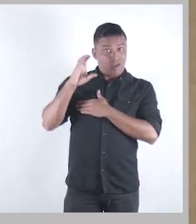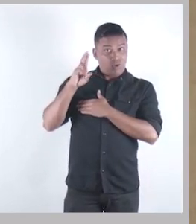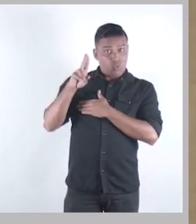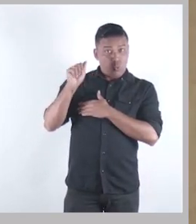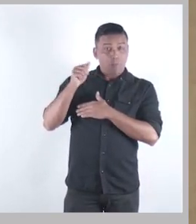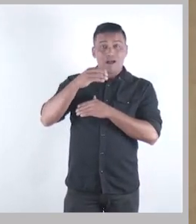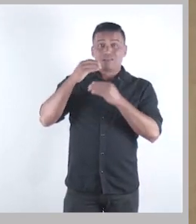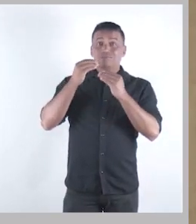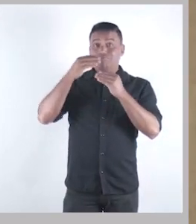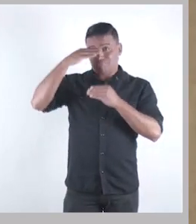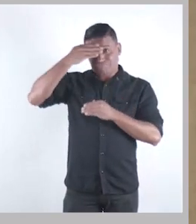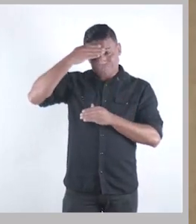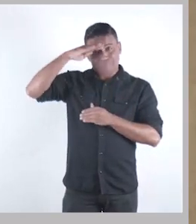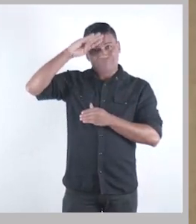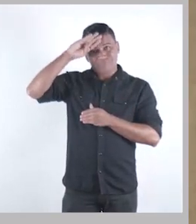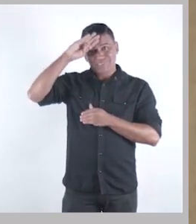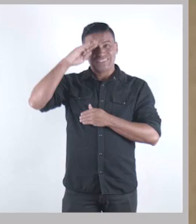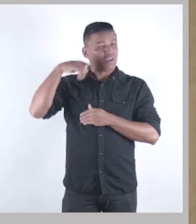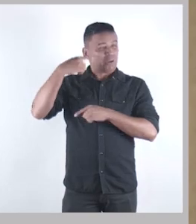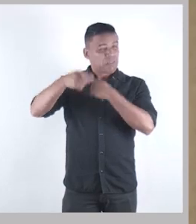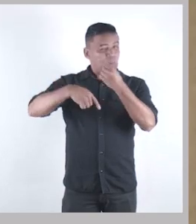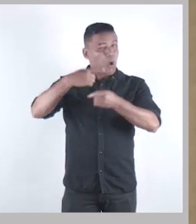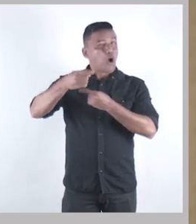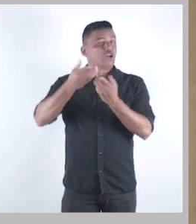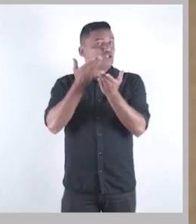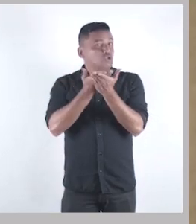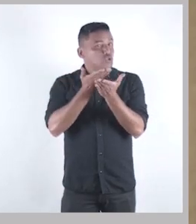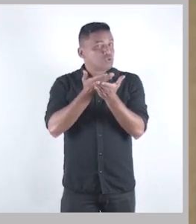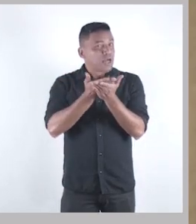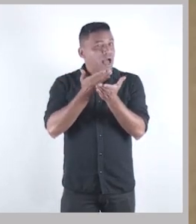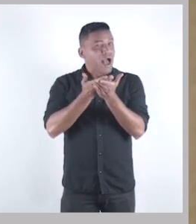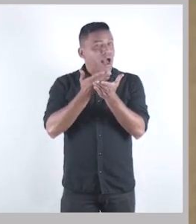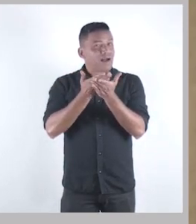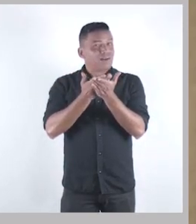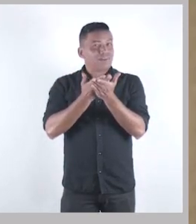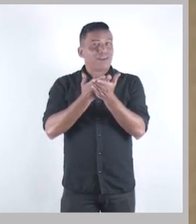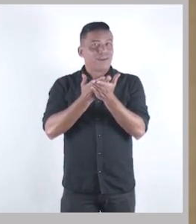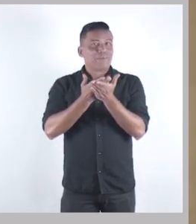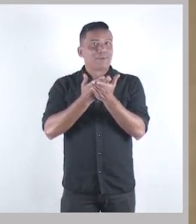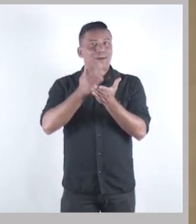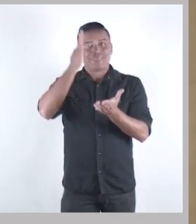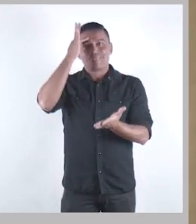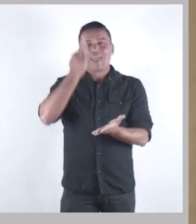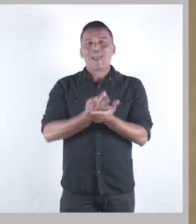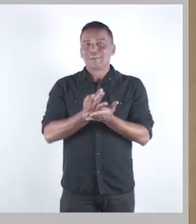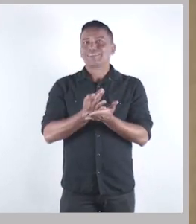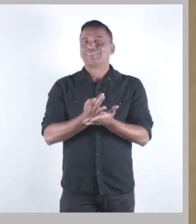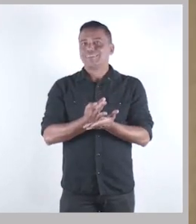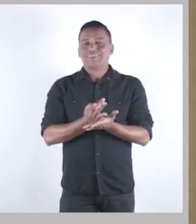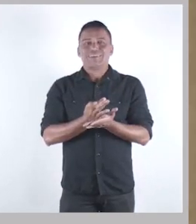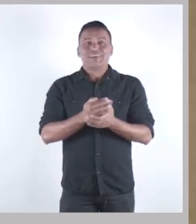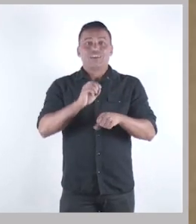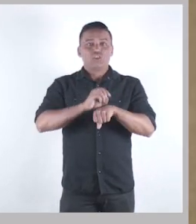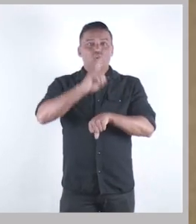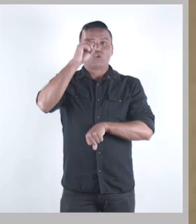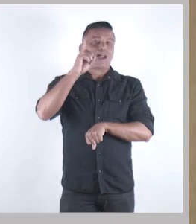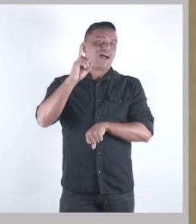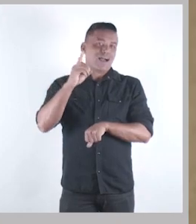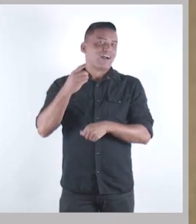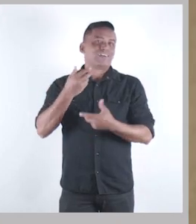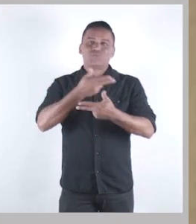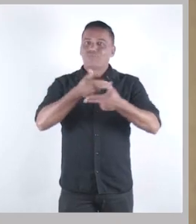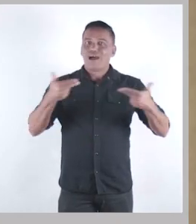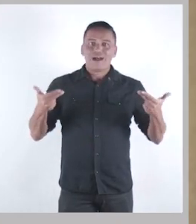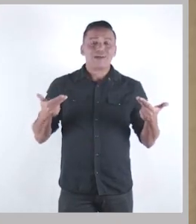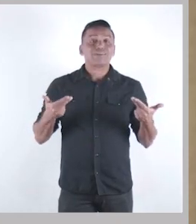mais tarde eu viria a estudá-lo na minha tese de doutorado, né? Augusto Cabreira Infante, para não